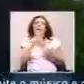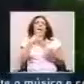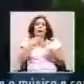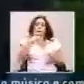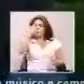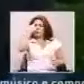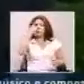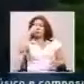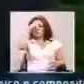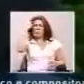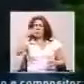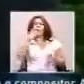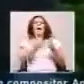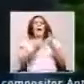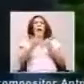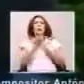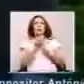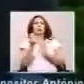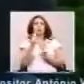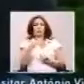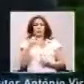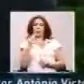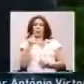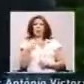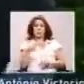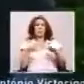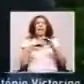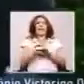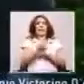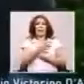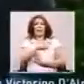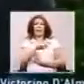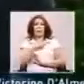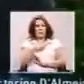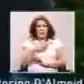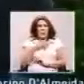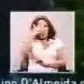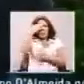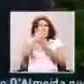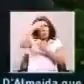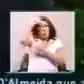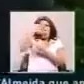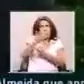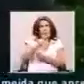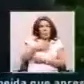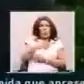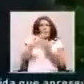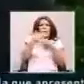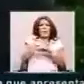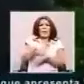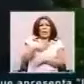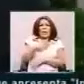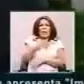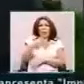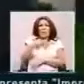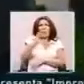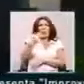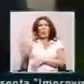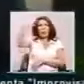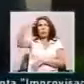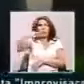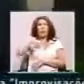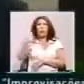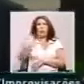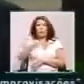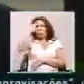aqui um problema, é que alguns dos calouros ficam de tal forma coagidos, com medo quase psicológico de não serem integrados, que não conseguem dizer não. Bom, esse é um problema